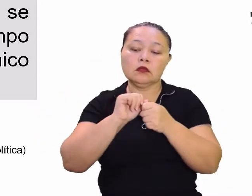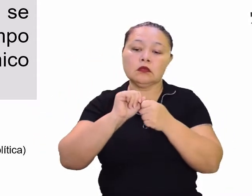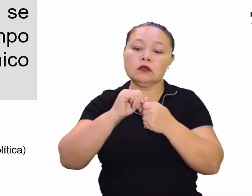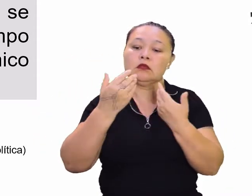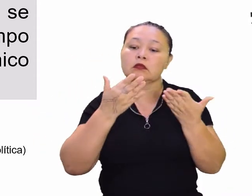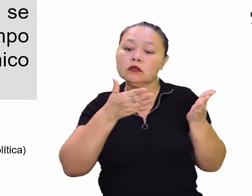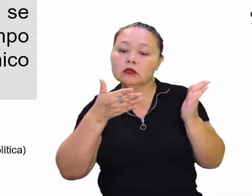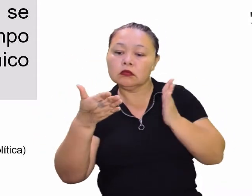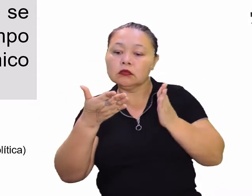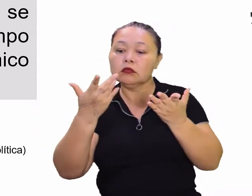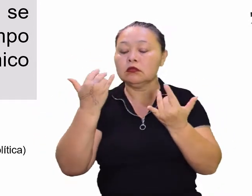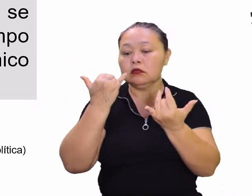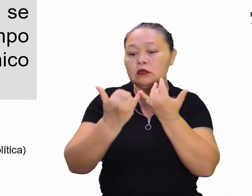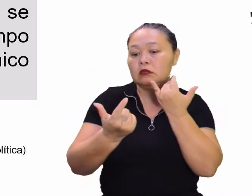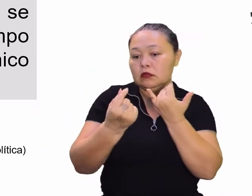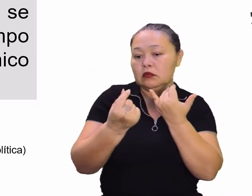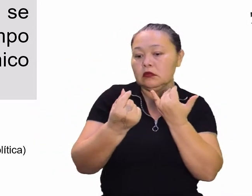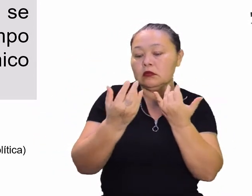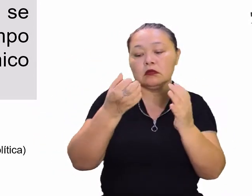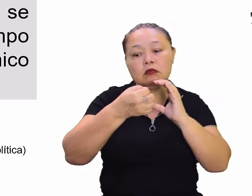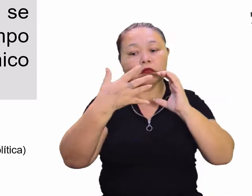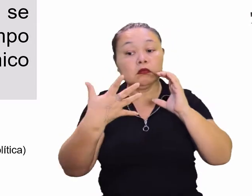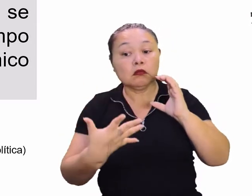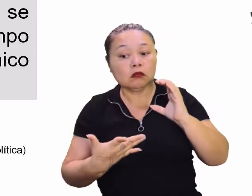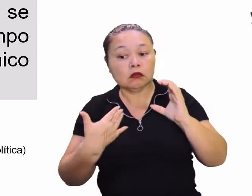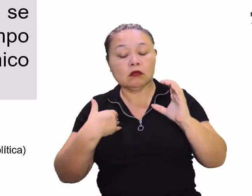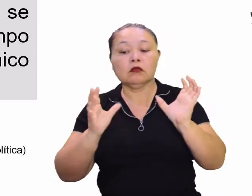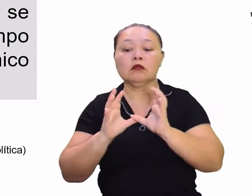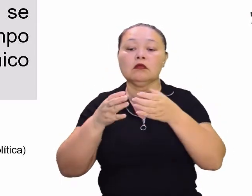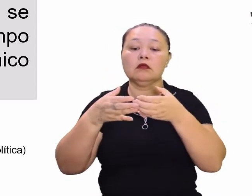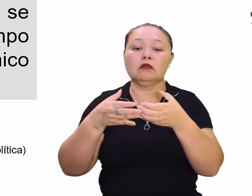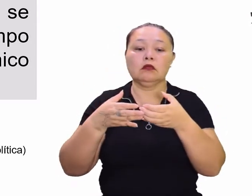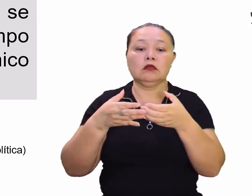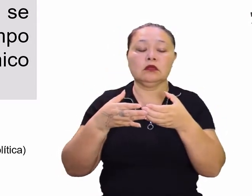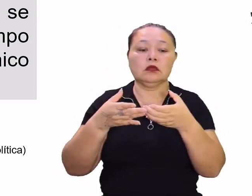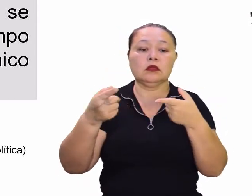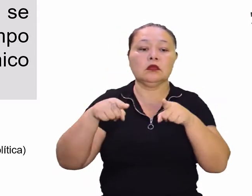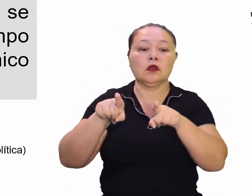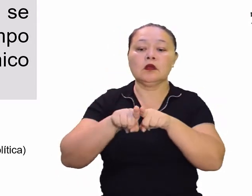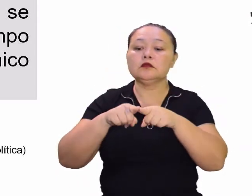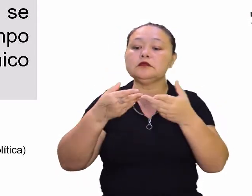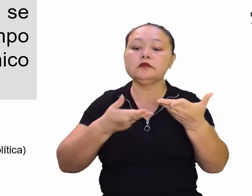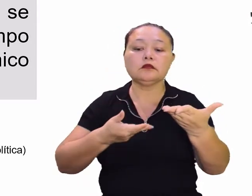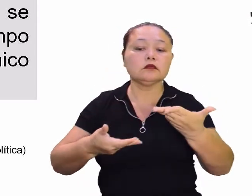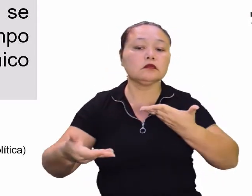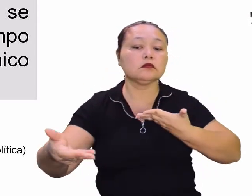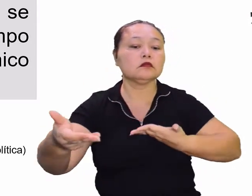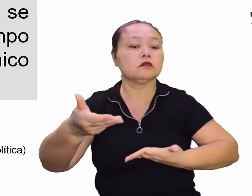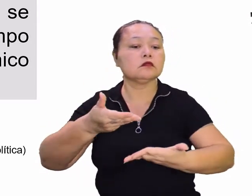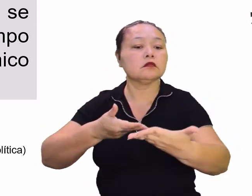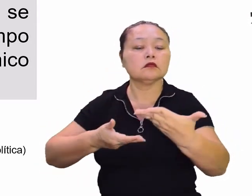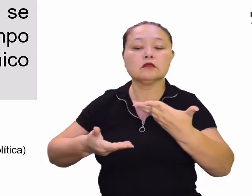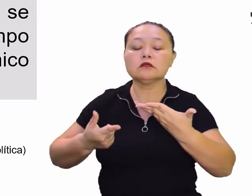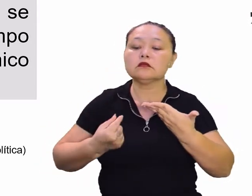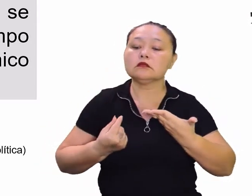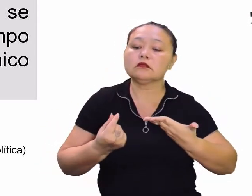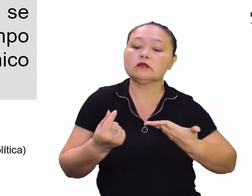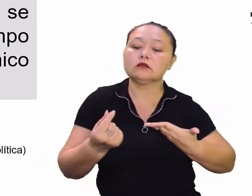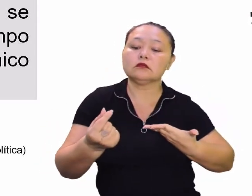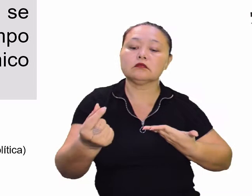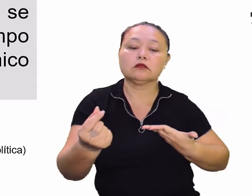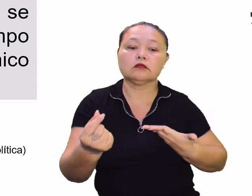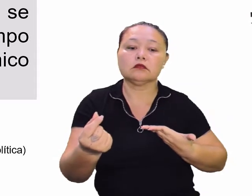estágio econômico muito parecido, característica comum do grupo, e os seus mercados estão nesse